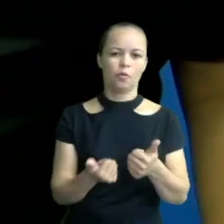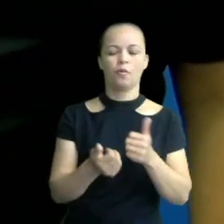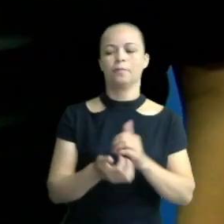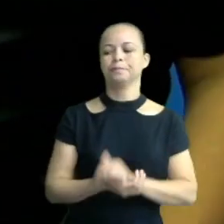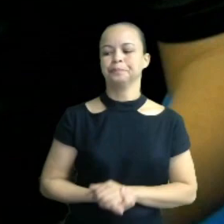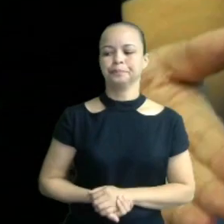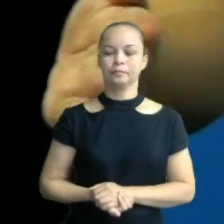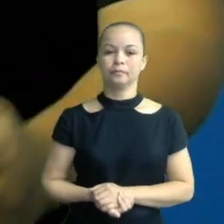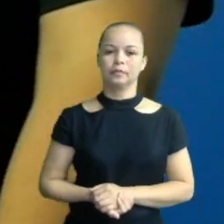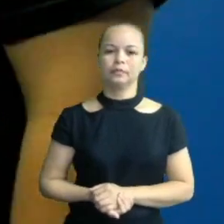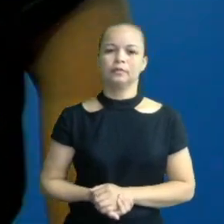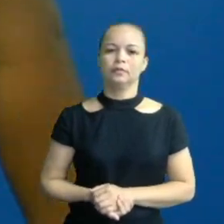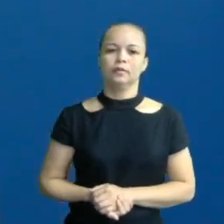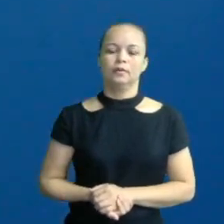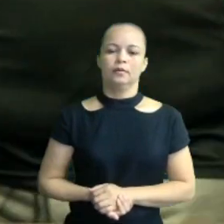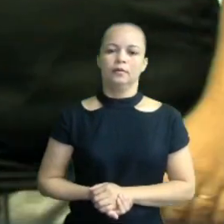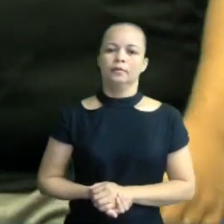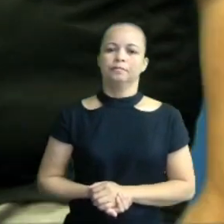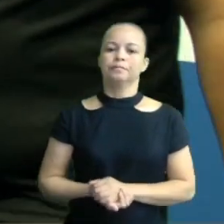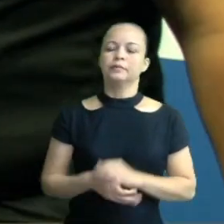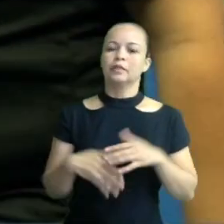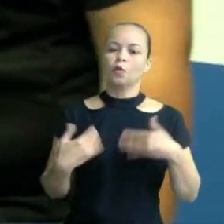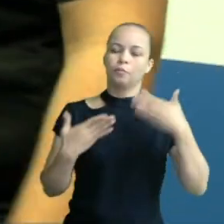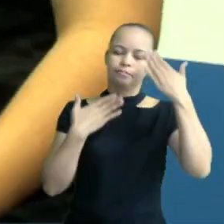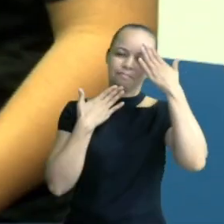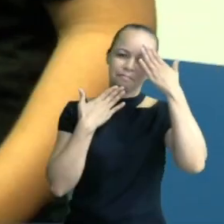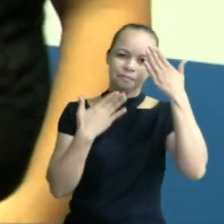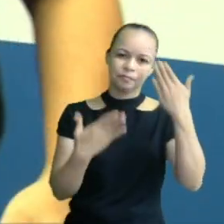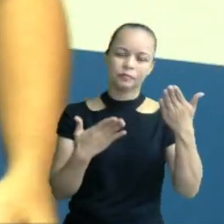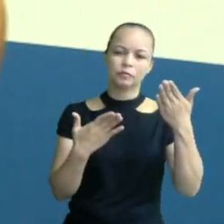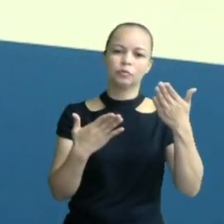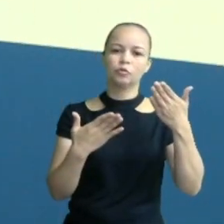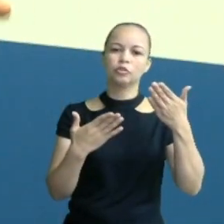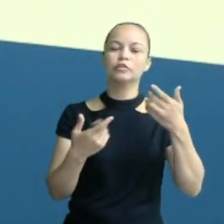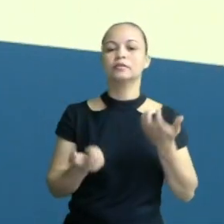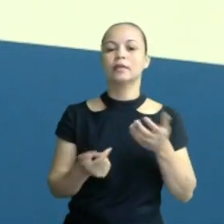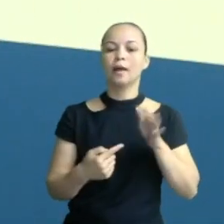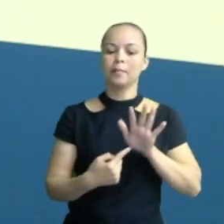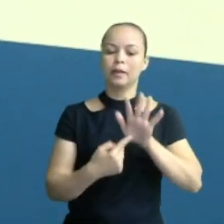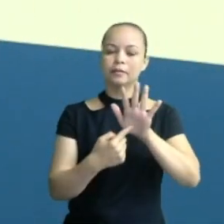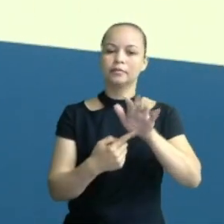bom? Então, muito obrigado por estar presente